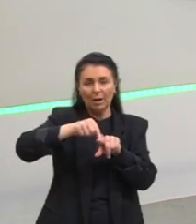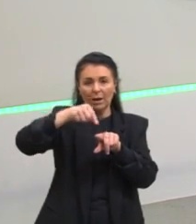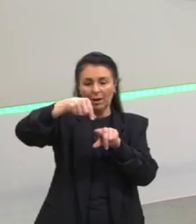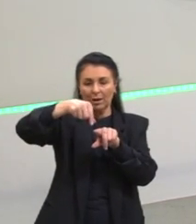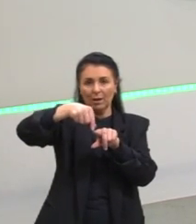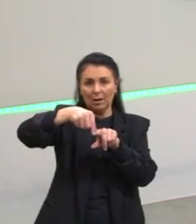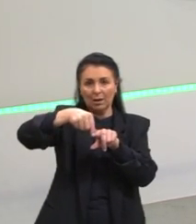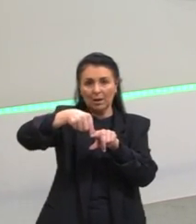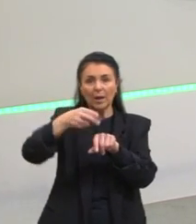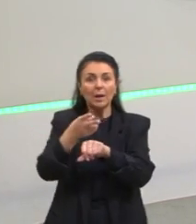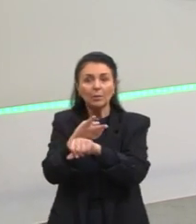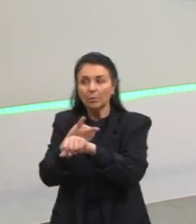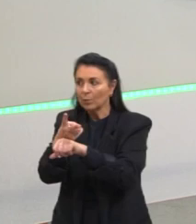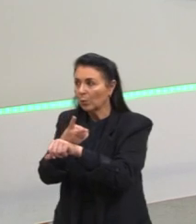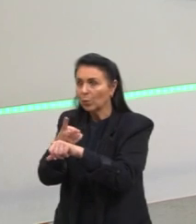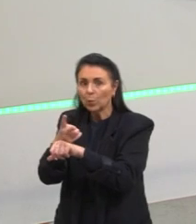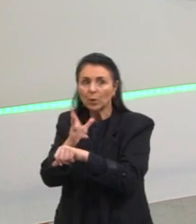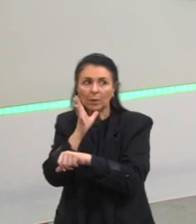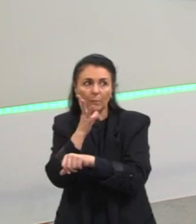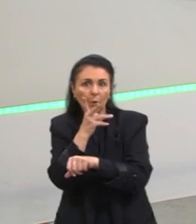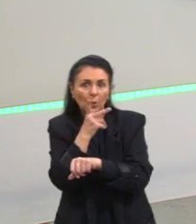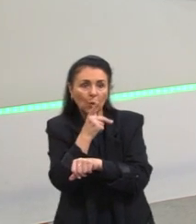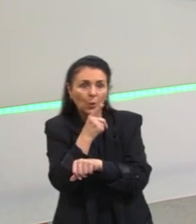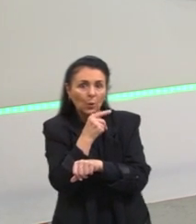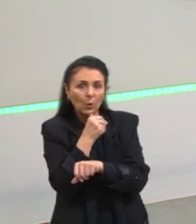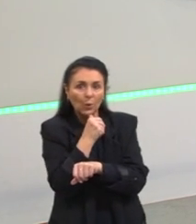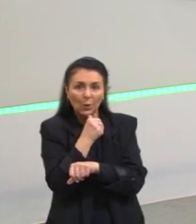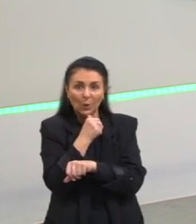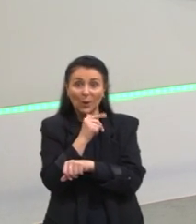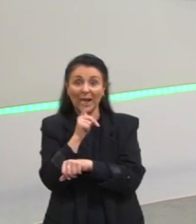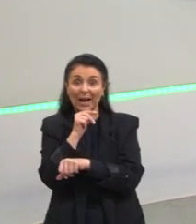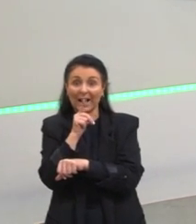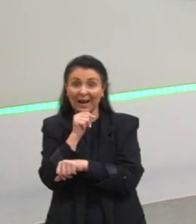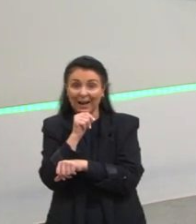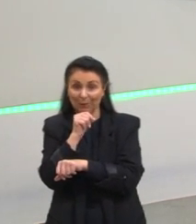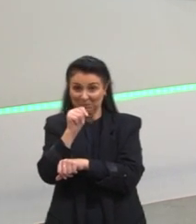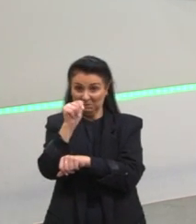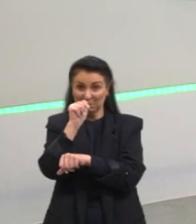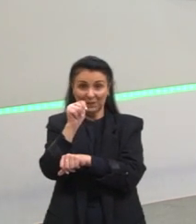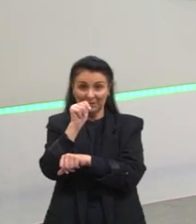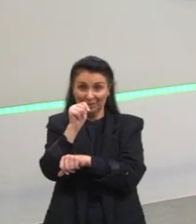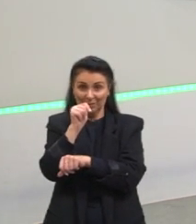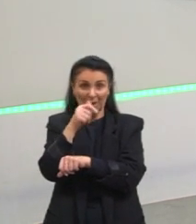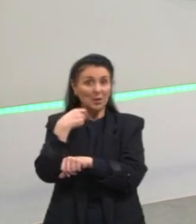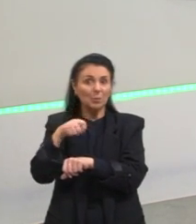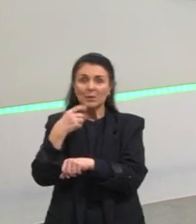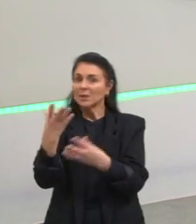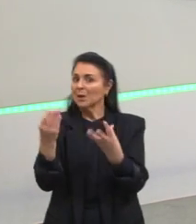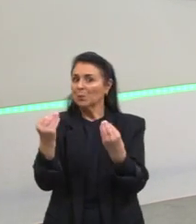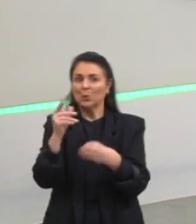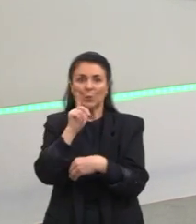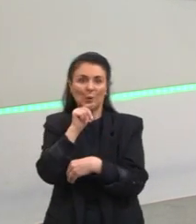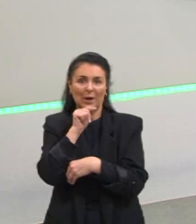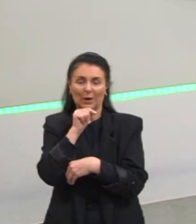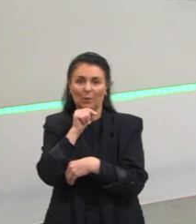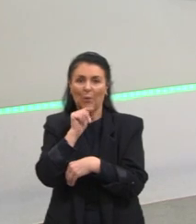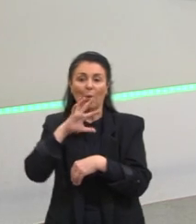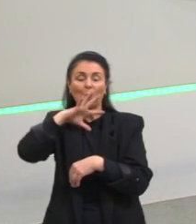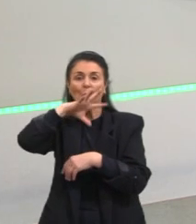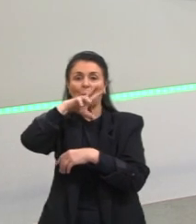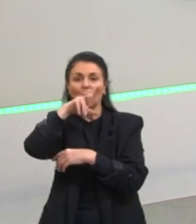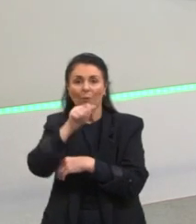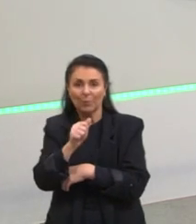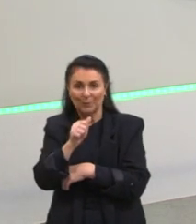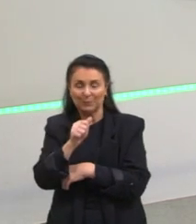dias Inclusive a aí tomar água de novo né agora então eu trouxe aqui para vocês ó ó alguns Alguns algumas